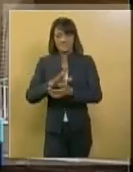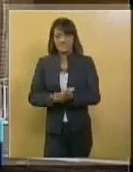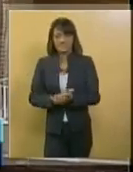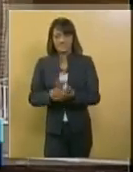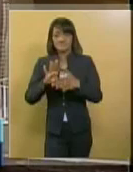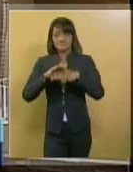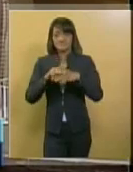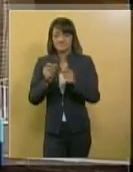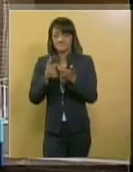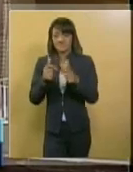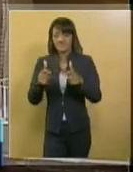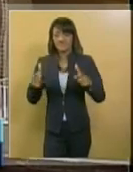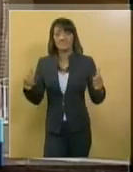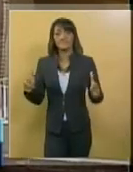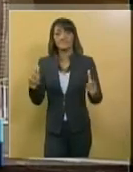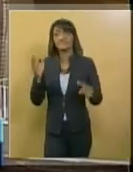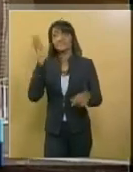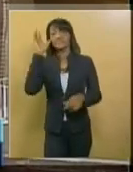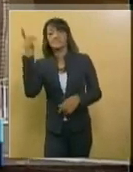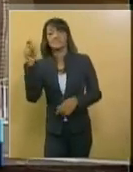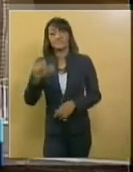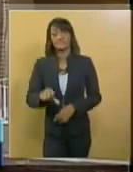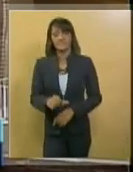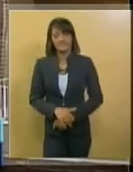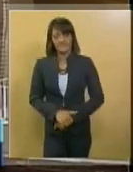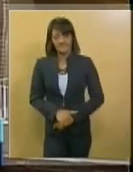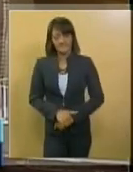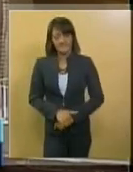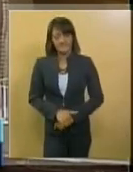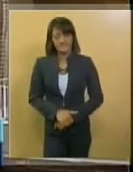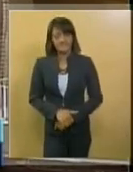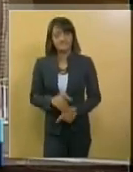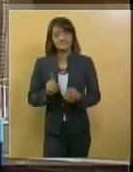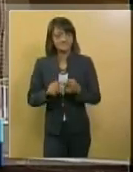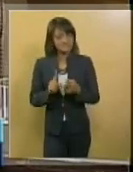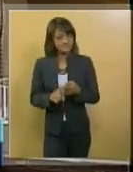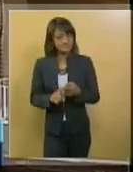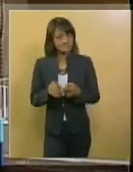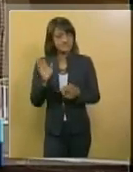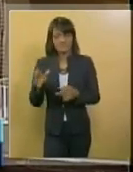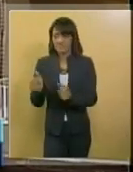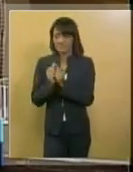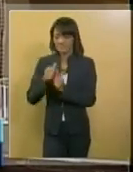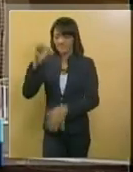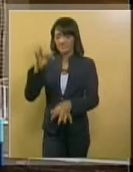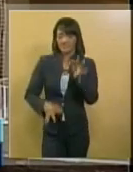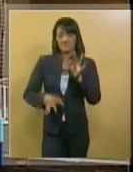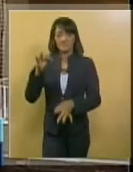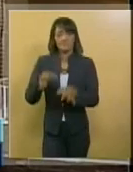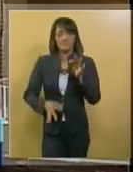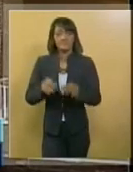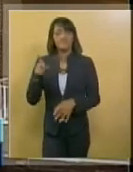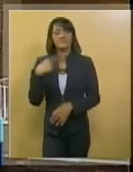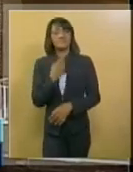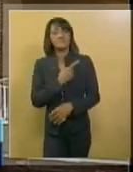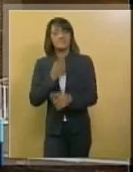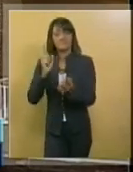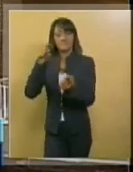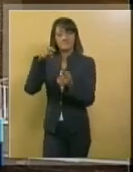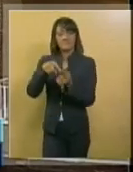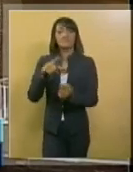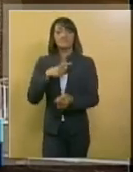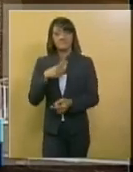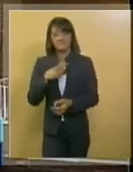e podendo criar uma tragédia ainda maior. A ONG Elan tem parceria com o Tribunal de Justiça e a gente teve alguns objetivos ao